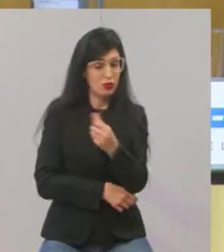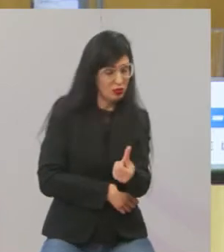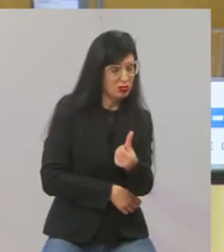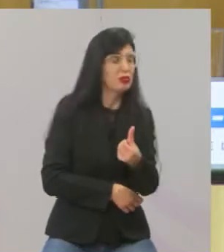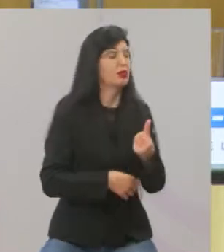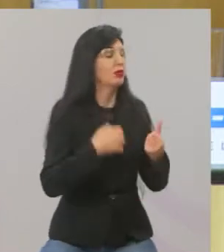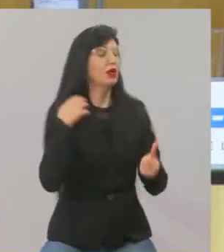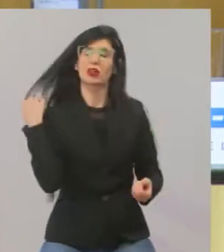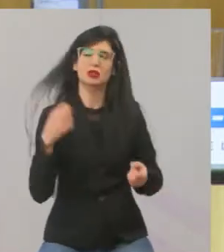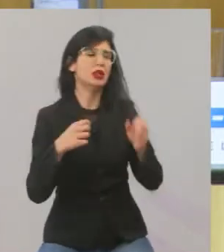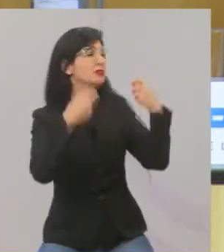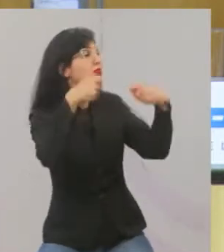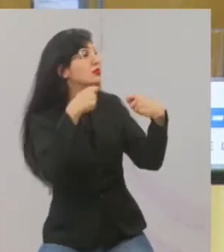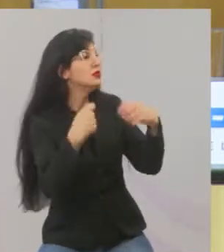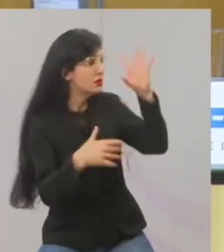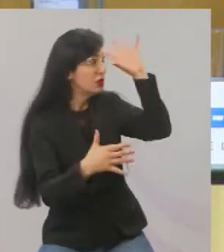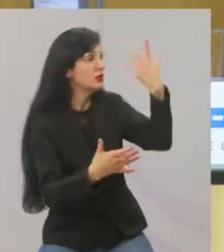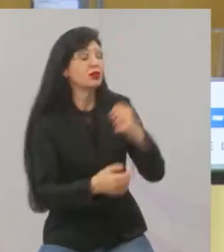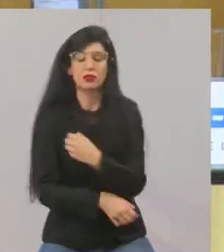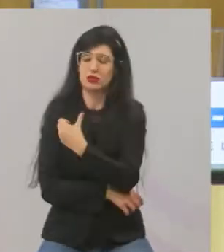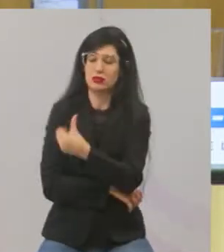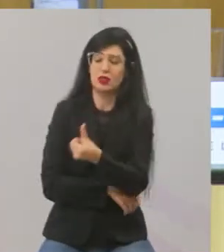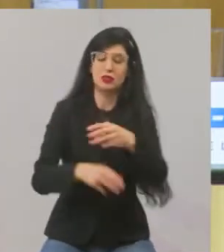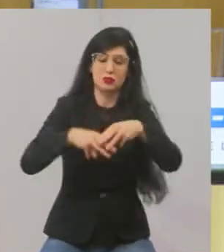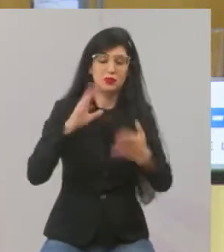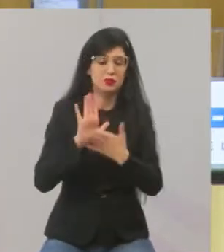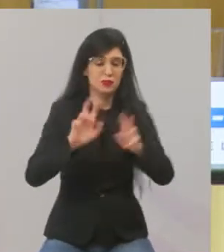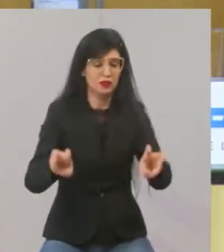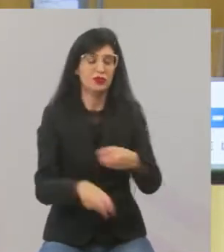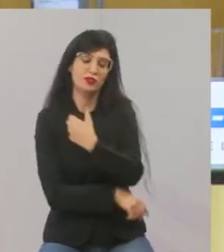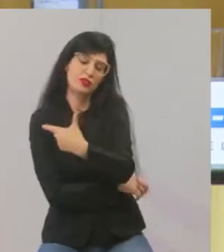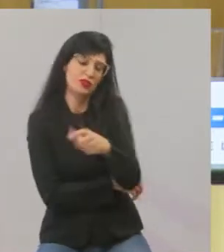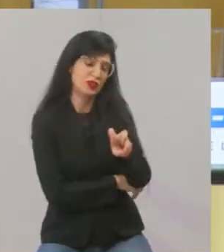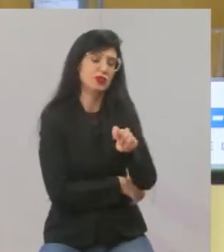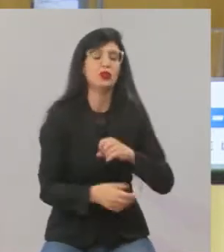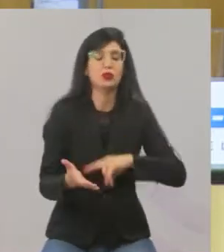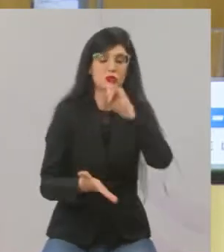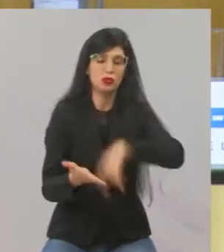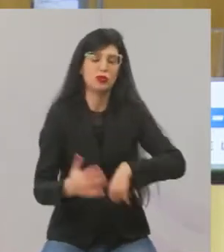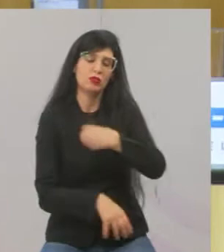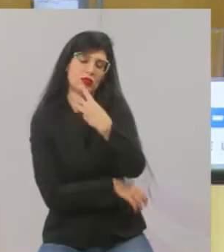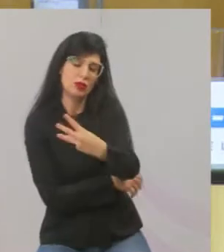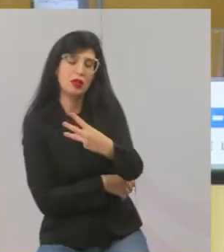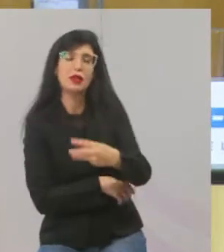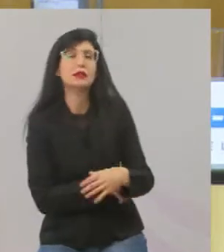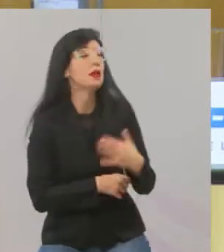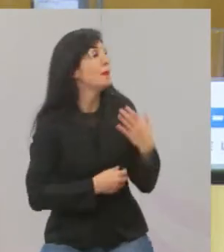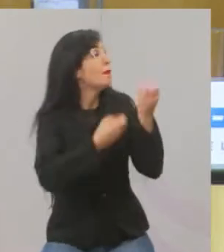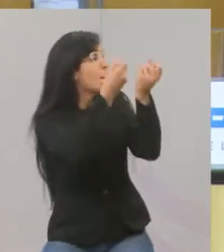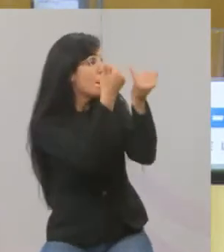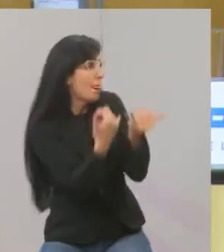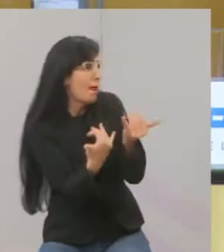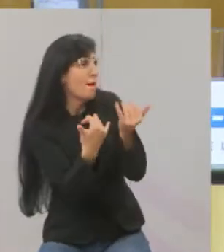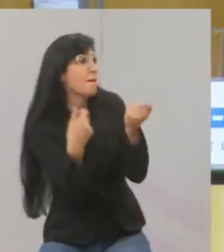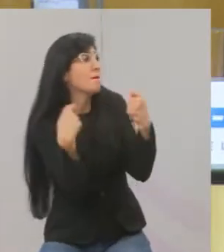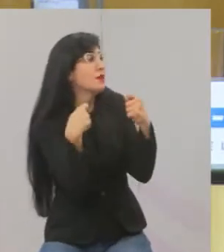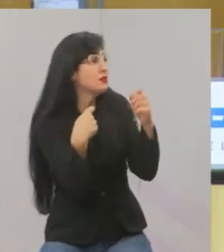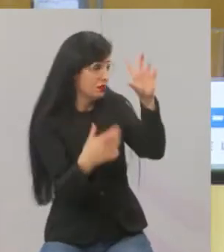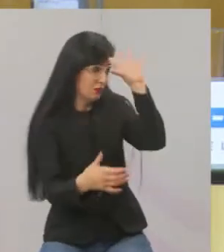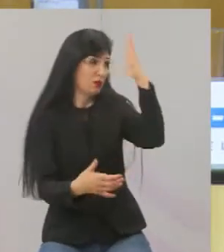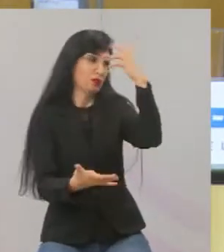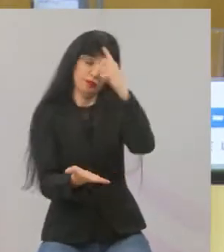indicações, 6 moções, 25 requerimentos e 3 pedidos de informações. Eu gostaria também